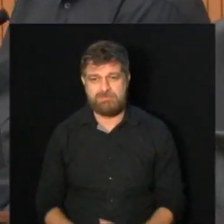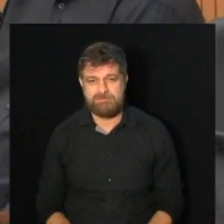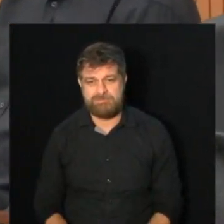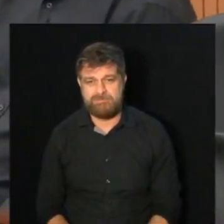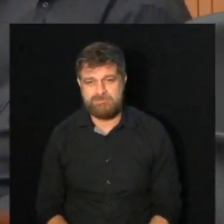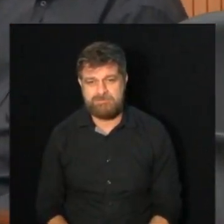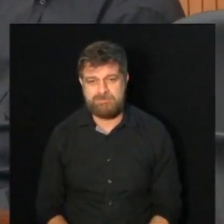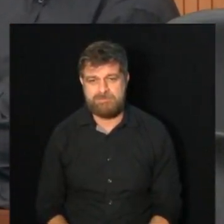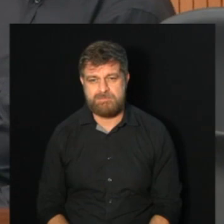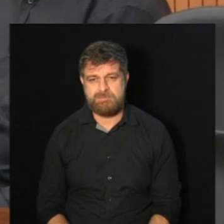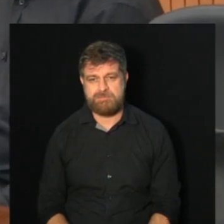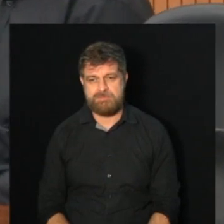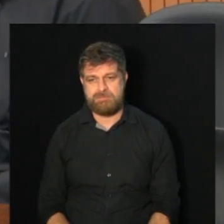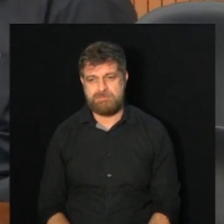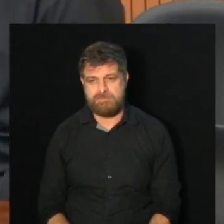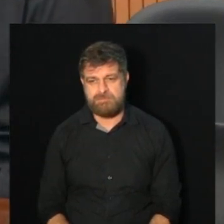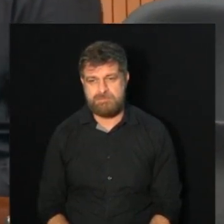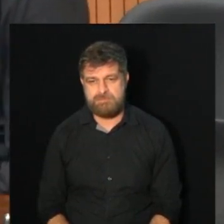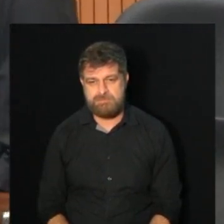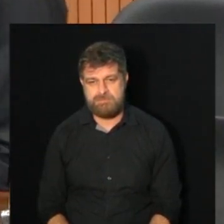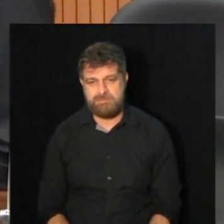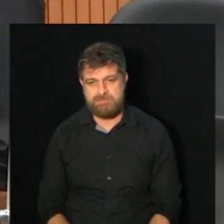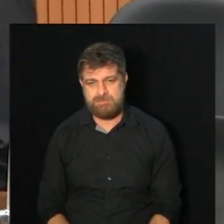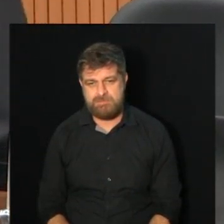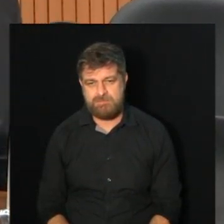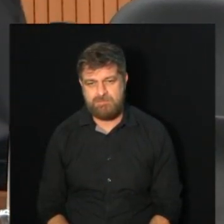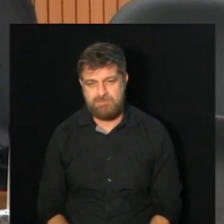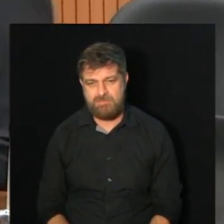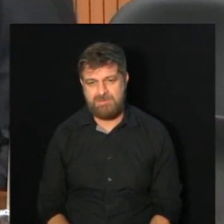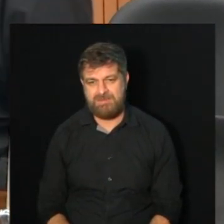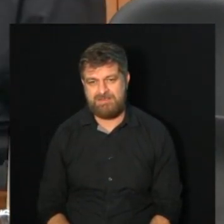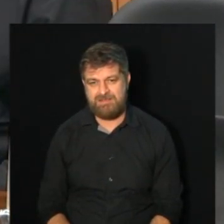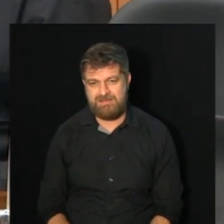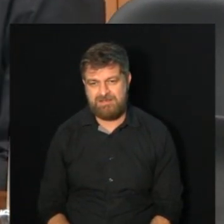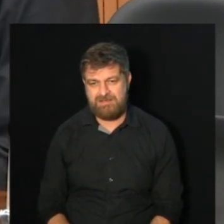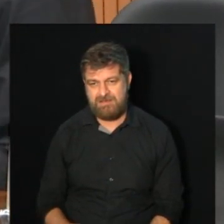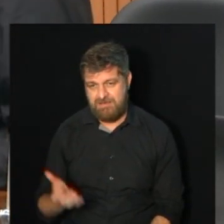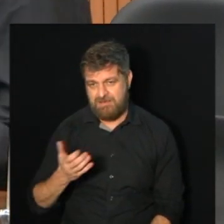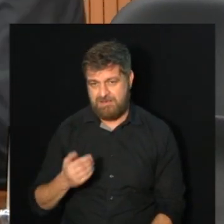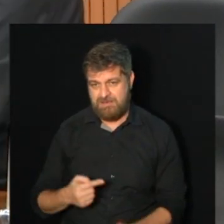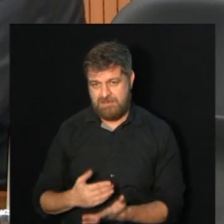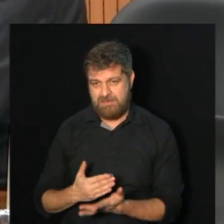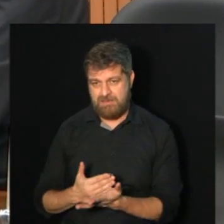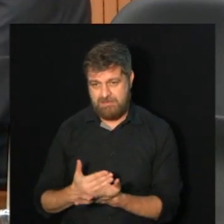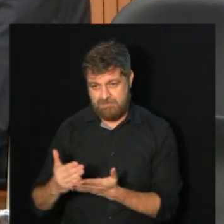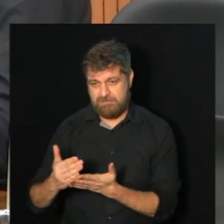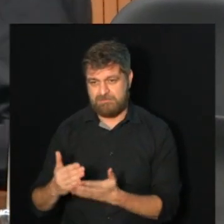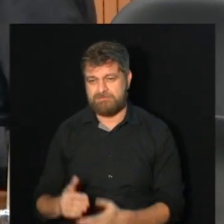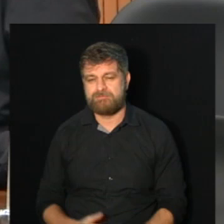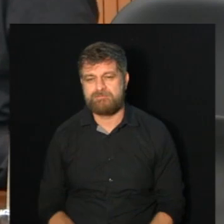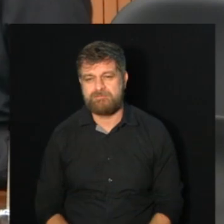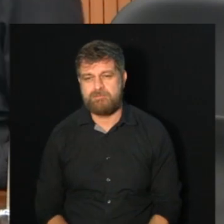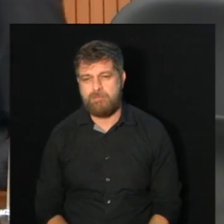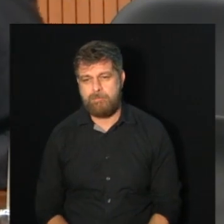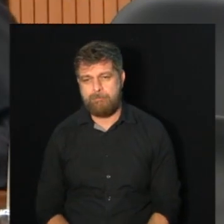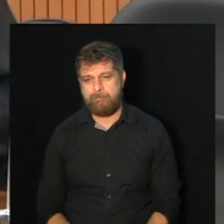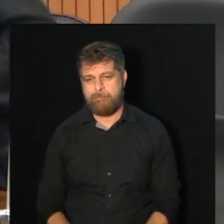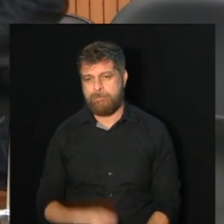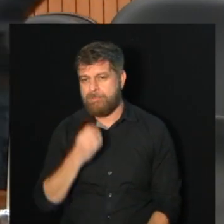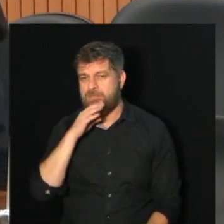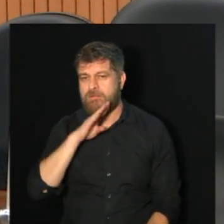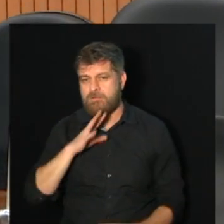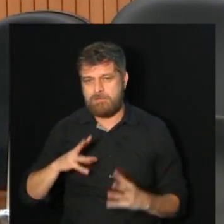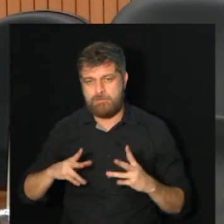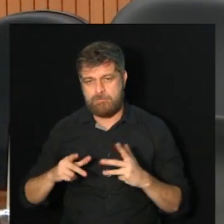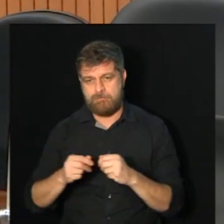São 2, né? Um dos. Não seja modesto, mas enfim, você quer fazer a demo rápida? Ok. Bom, boa tarde a